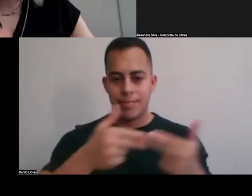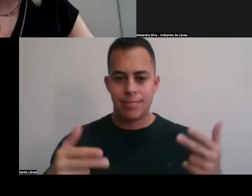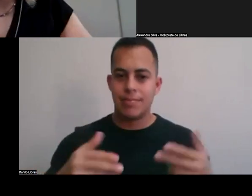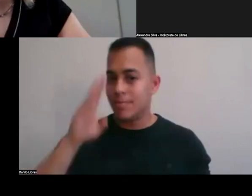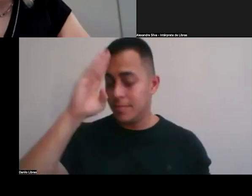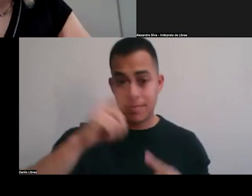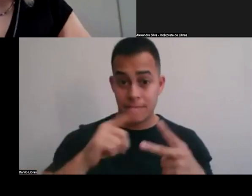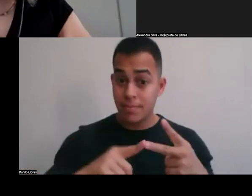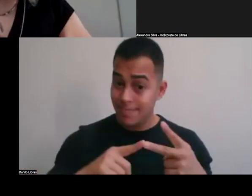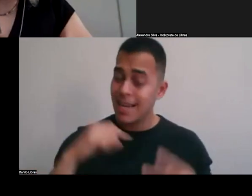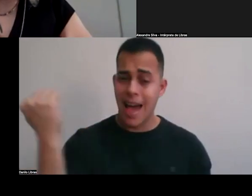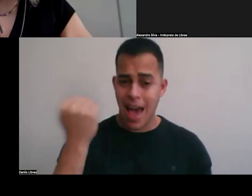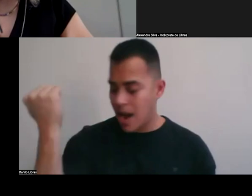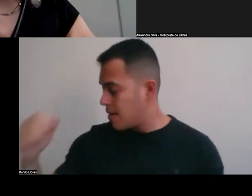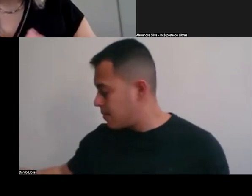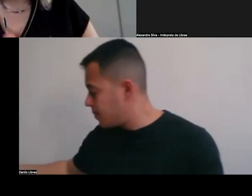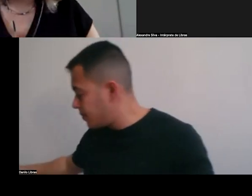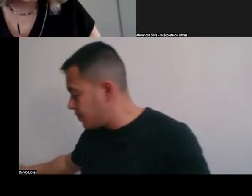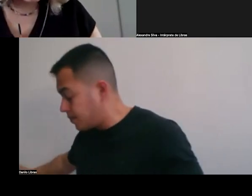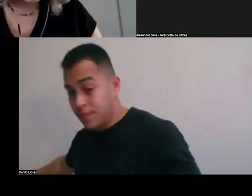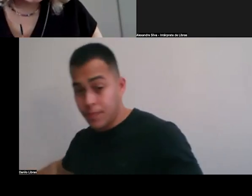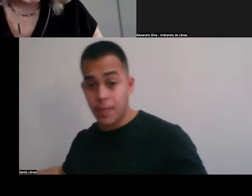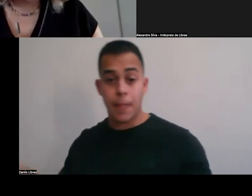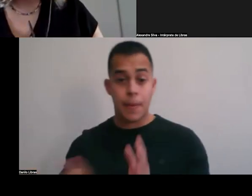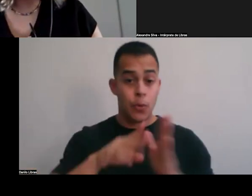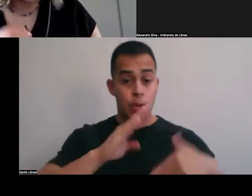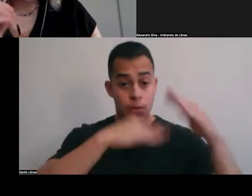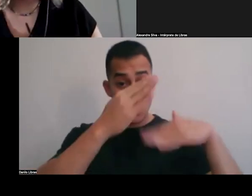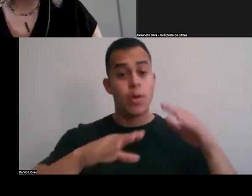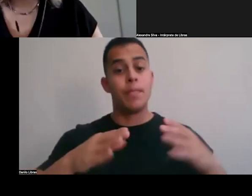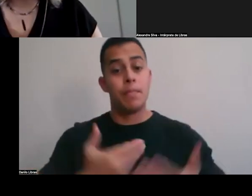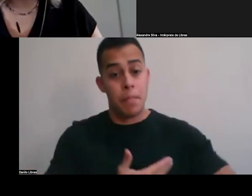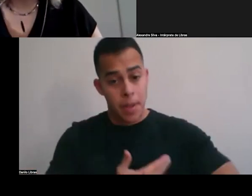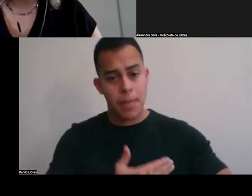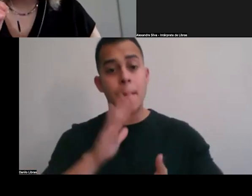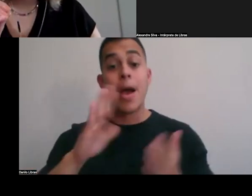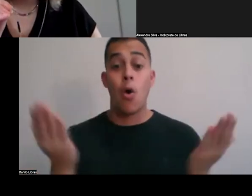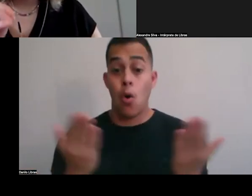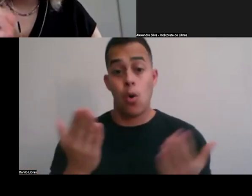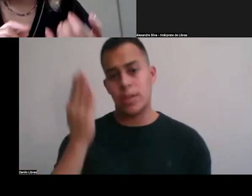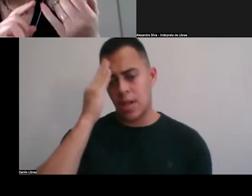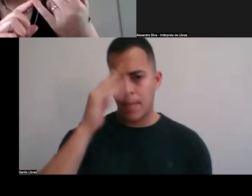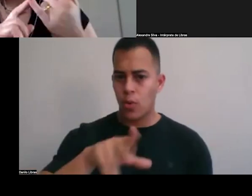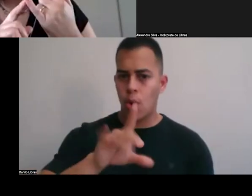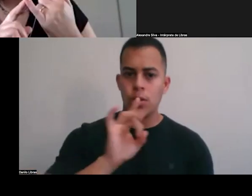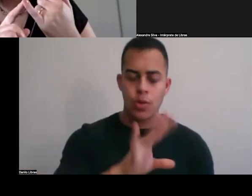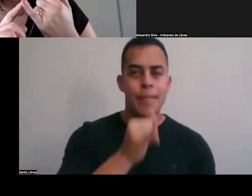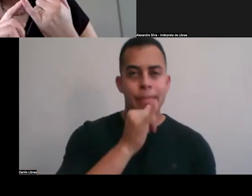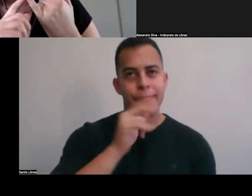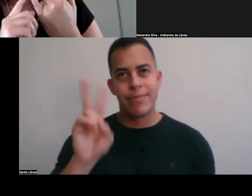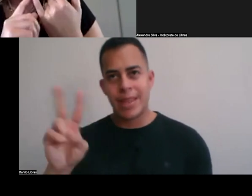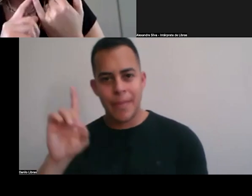são gravíssimos para o desenvolvimento do bebê. Mas hoje a gente já sabe que não é só isso. Quando a gente pensa em outras vitaminas, vitamina